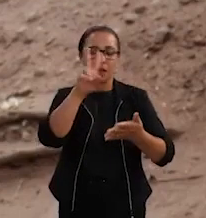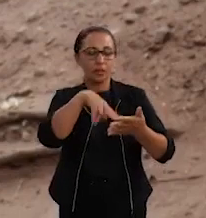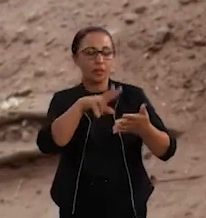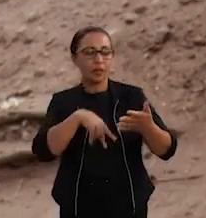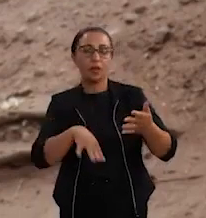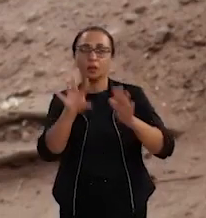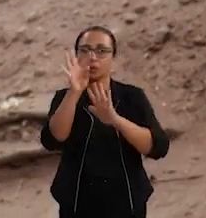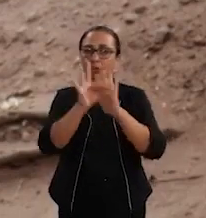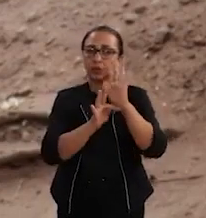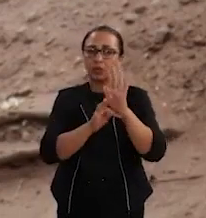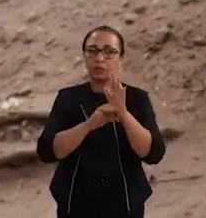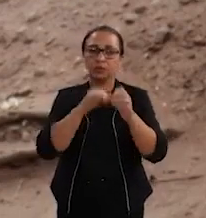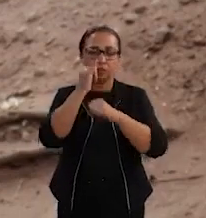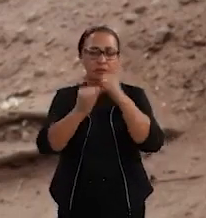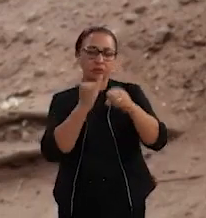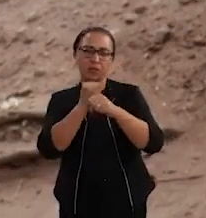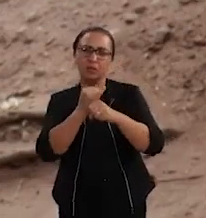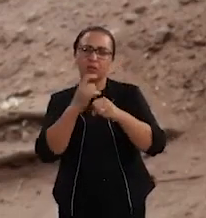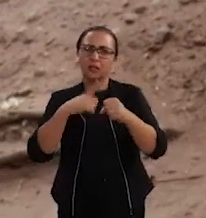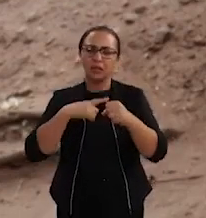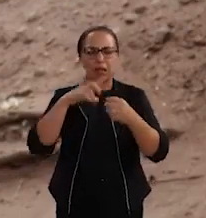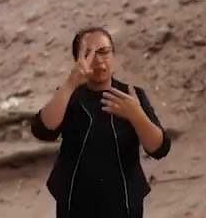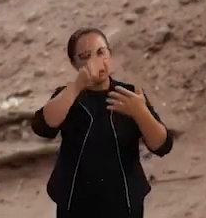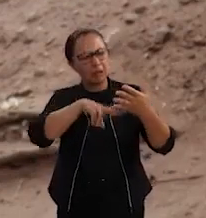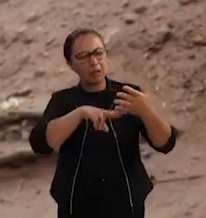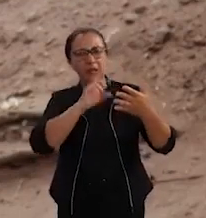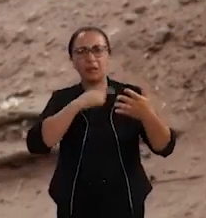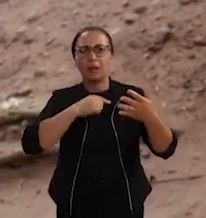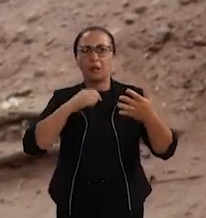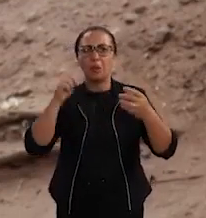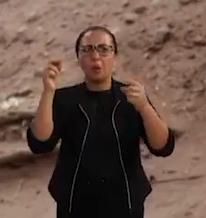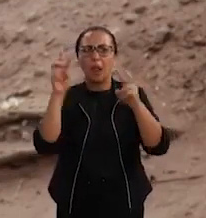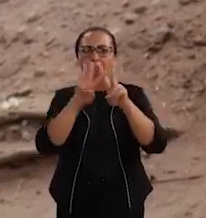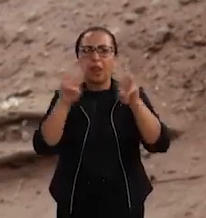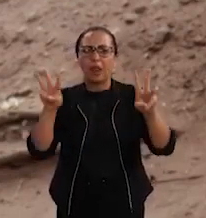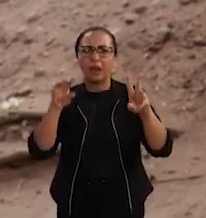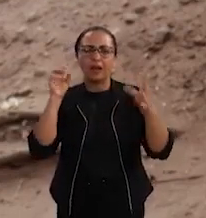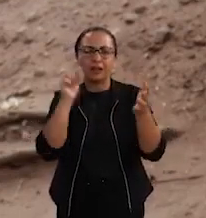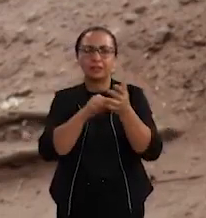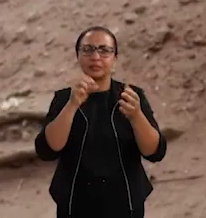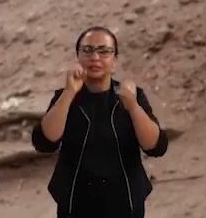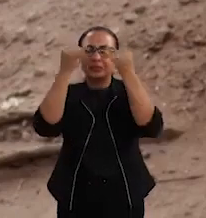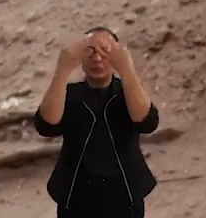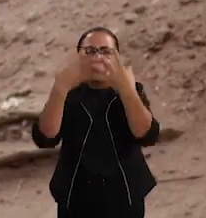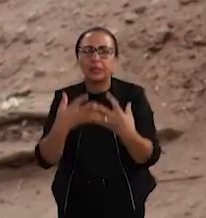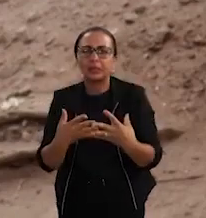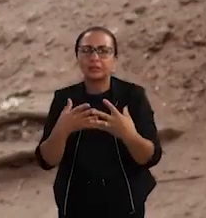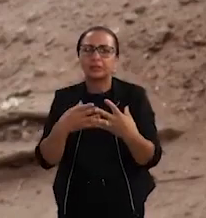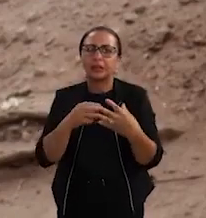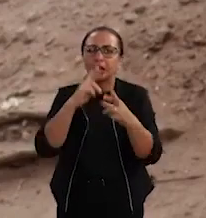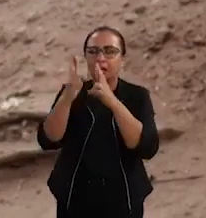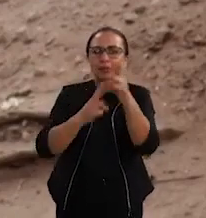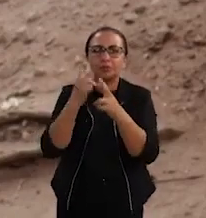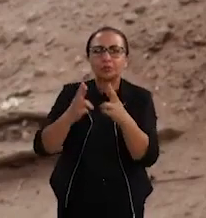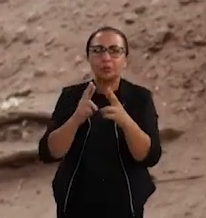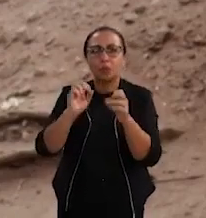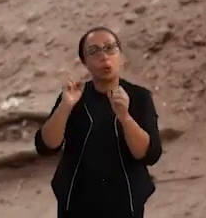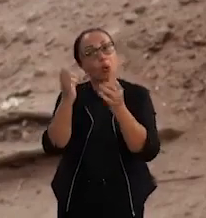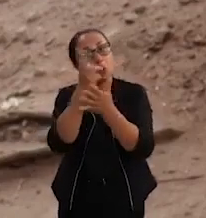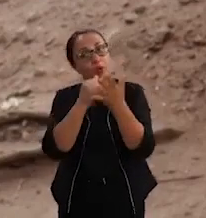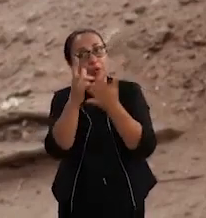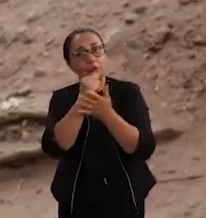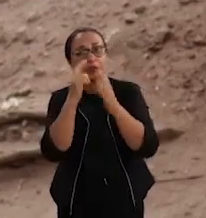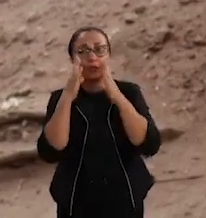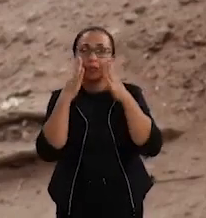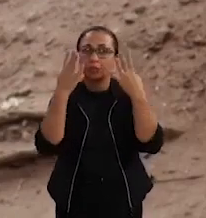Quando você está lendo um texto na internet e ali no meio dele aparece um link que te leva a mais detalhes, informações relacionadas ou a